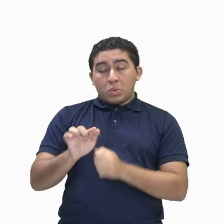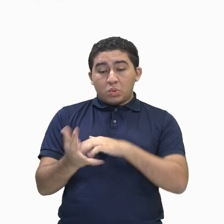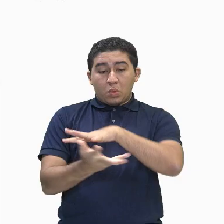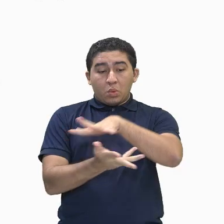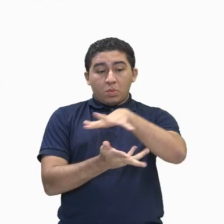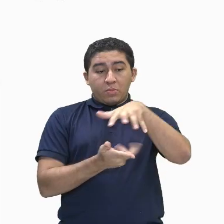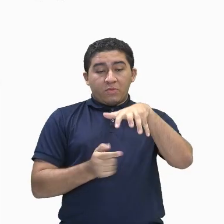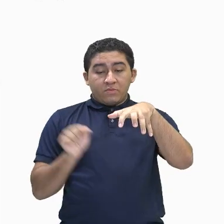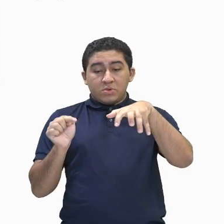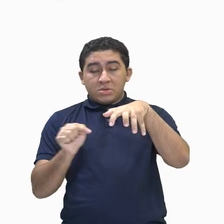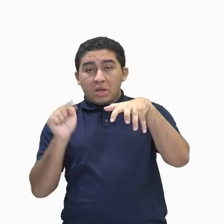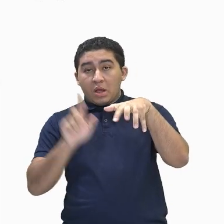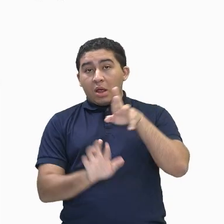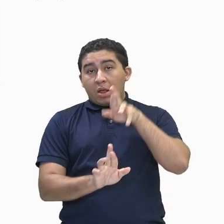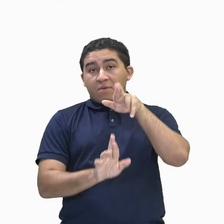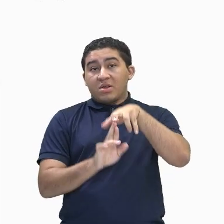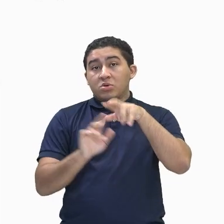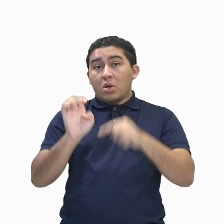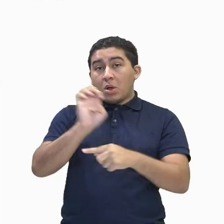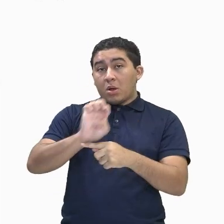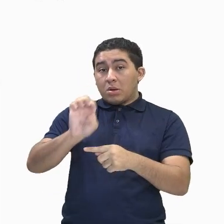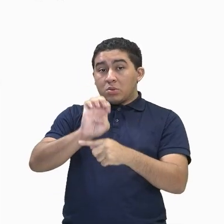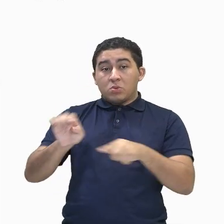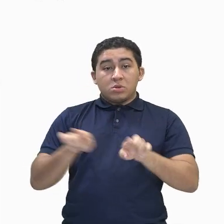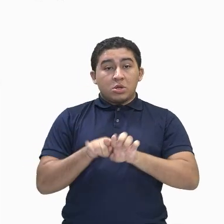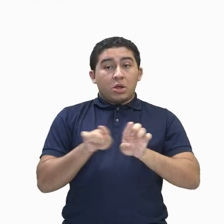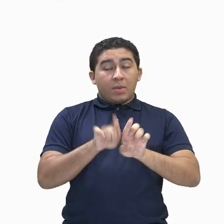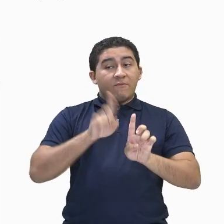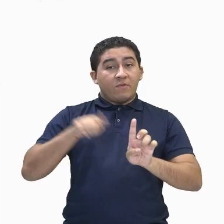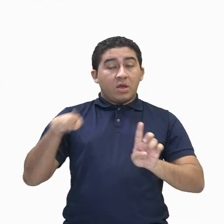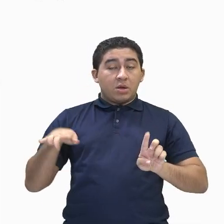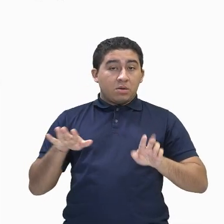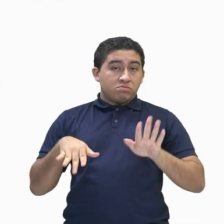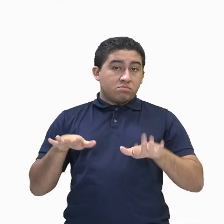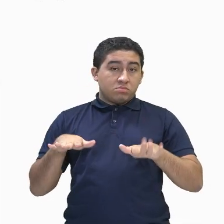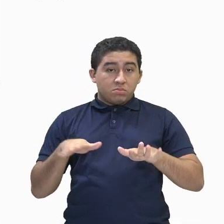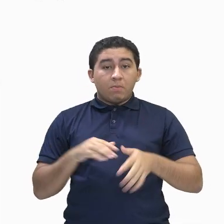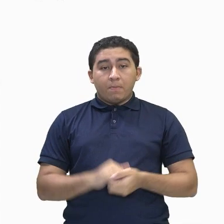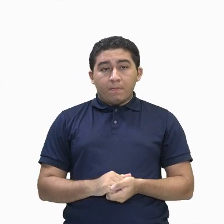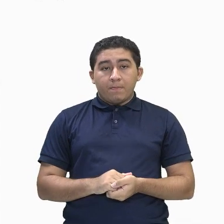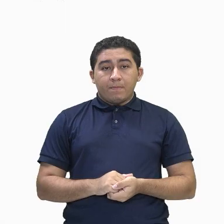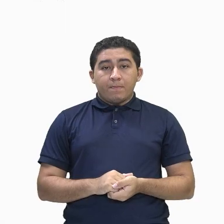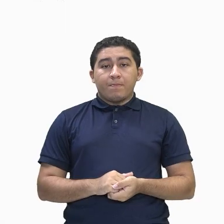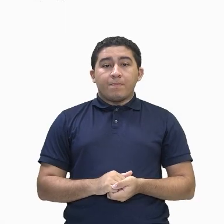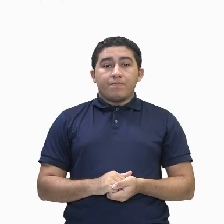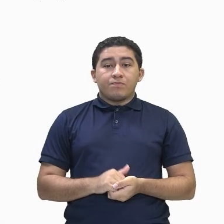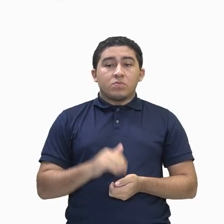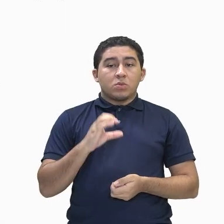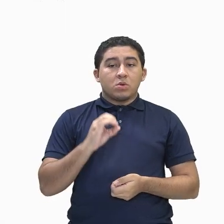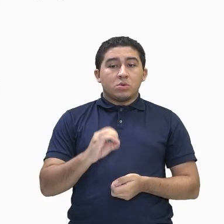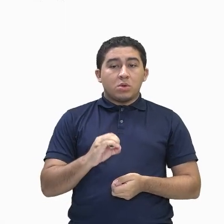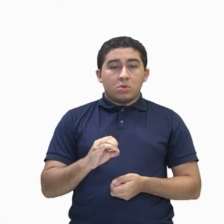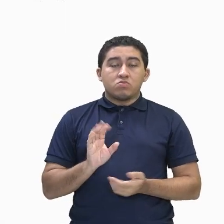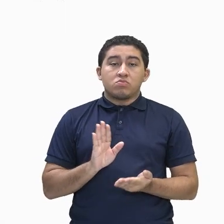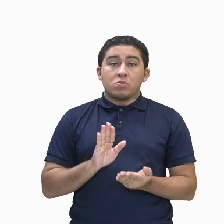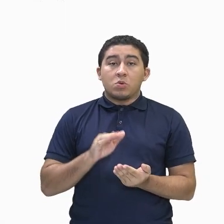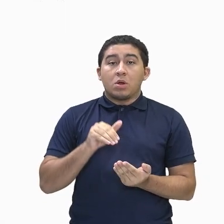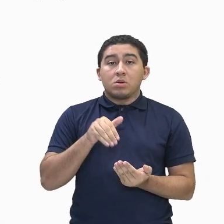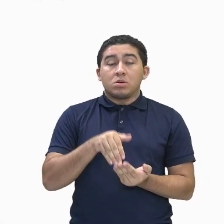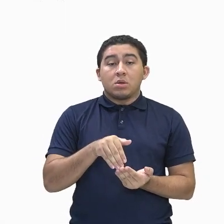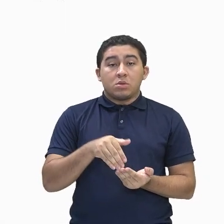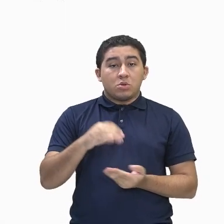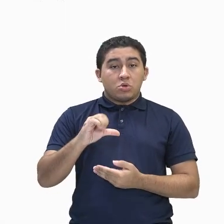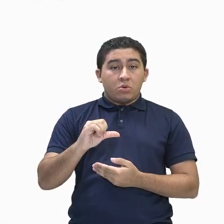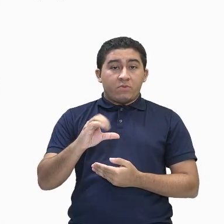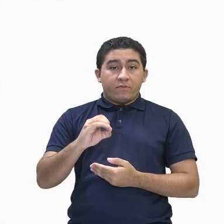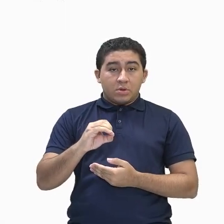A linha do Equador. E isso vai variar, como a gente viu lá no mapinha, né? De 0 a 90 graus para